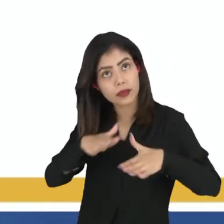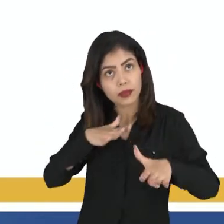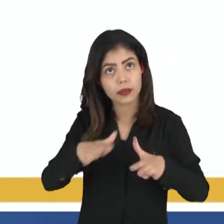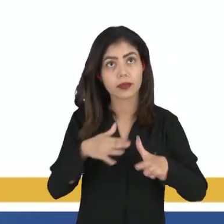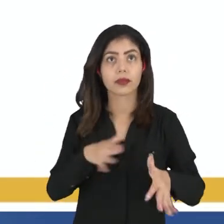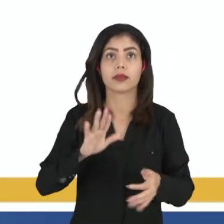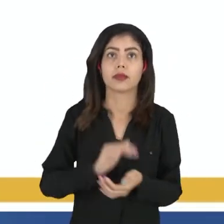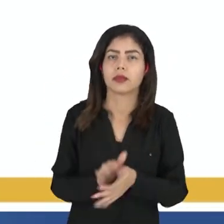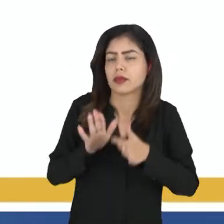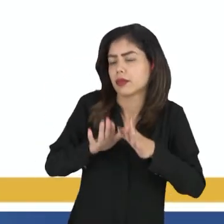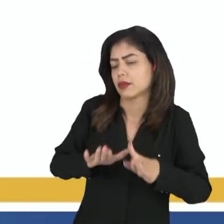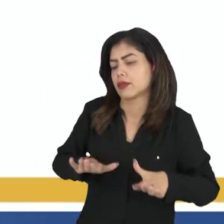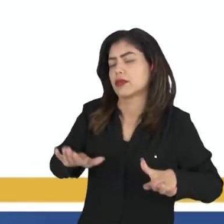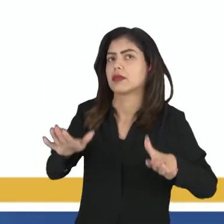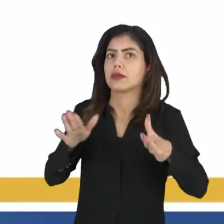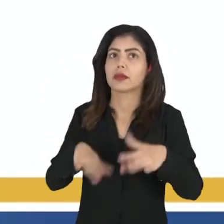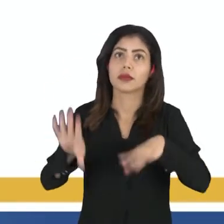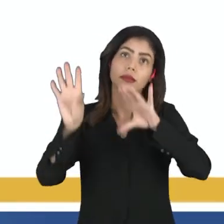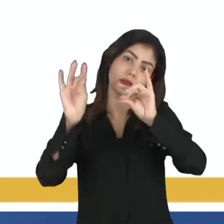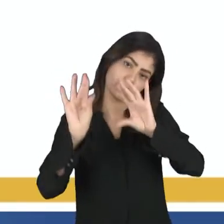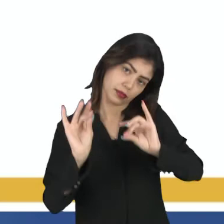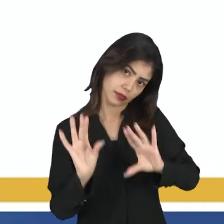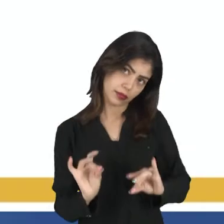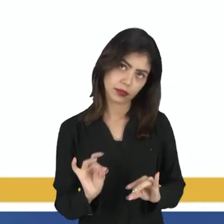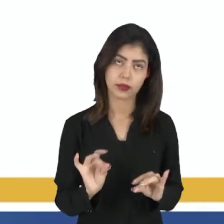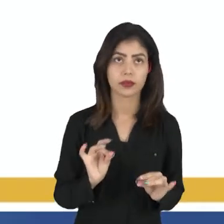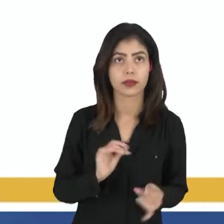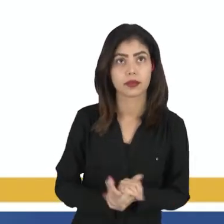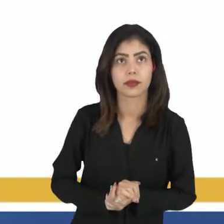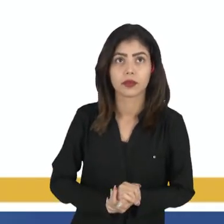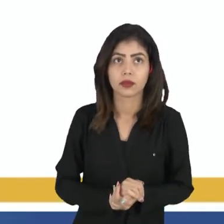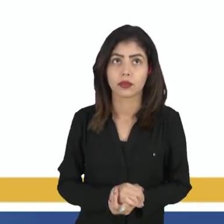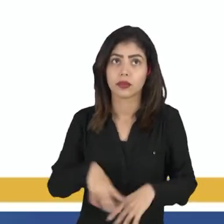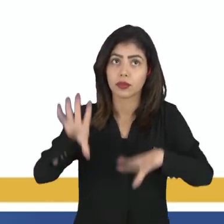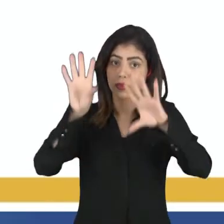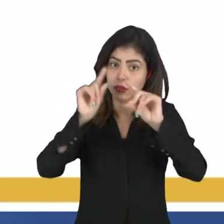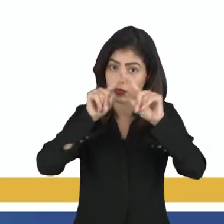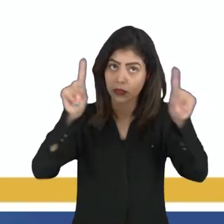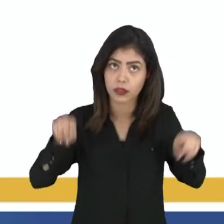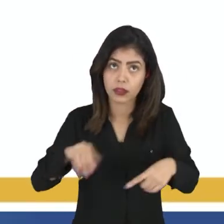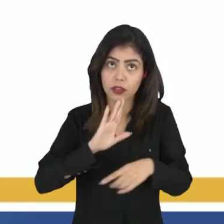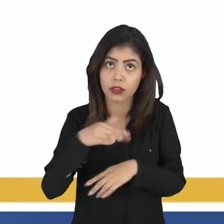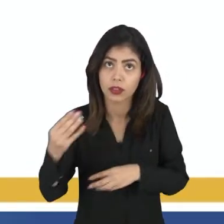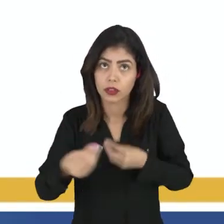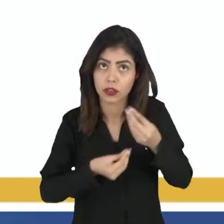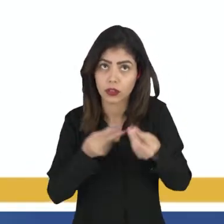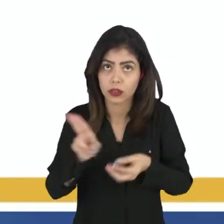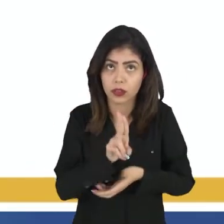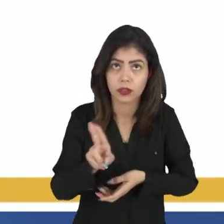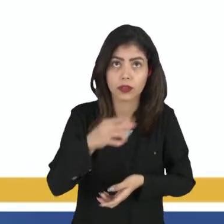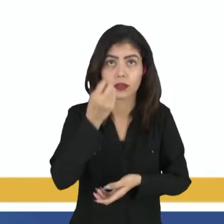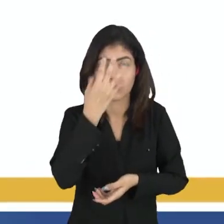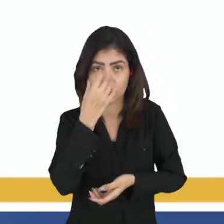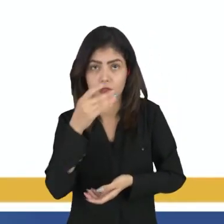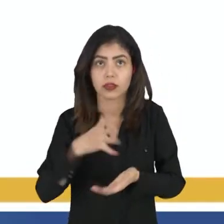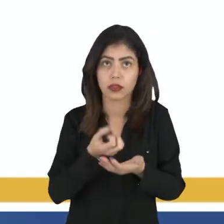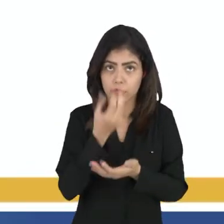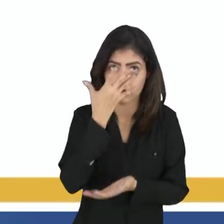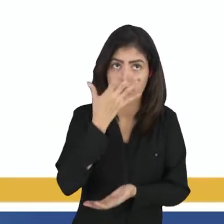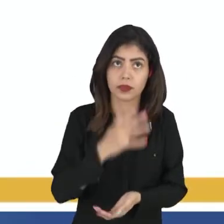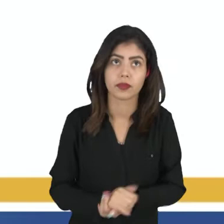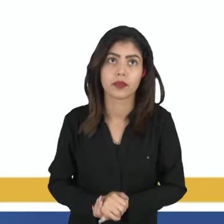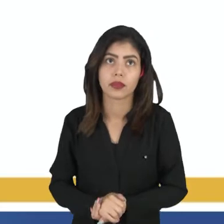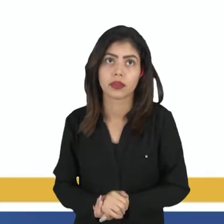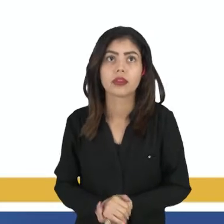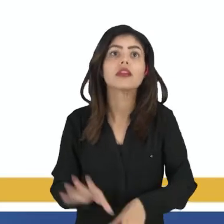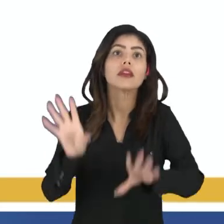ou pessoa que se movimenta levemente a cada quadro. Quadro é como é chamado cada foto